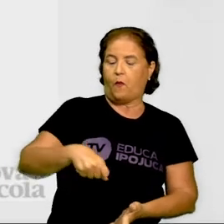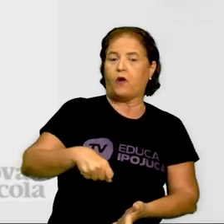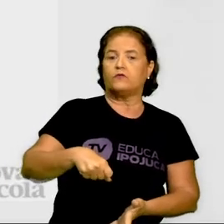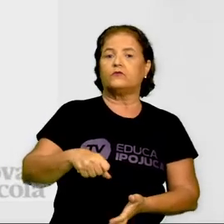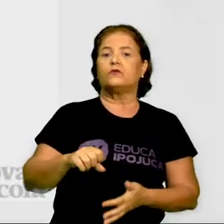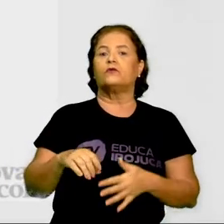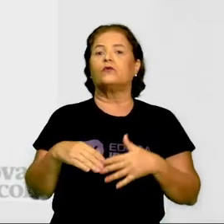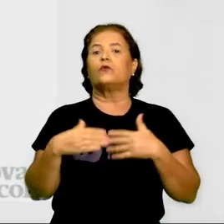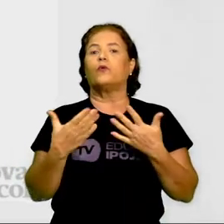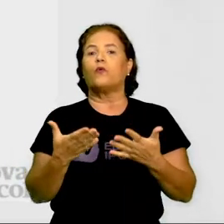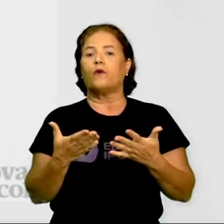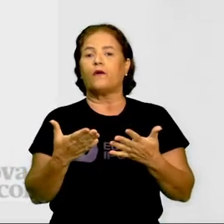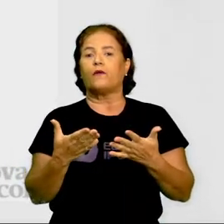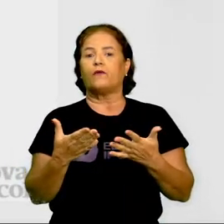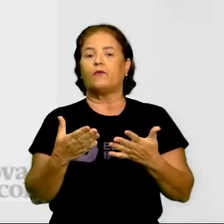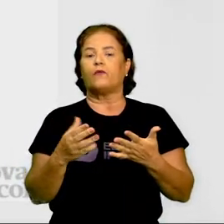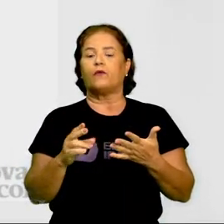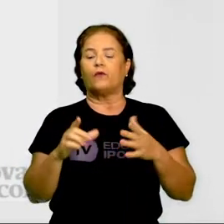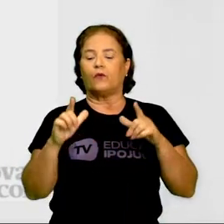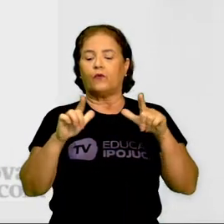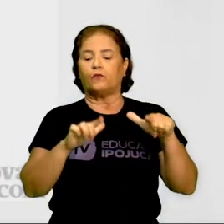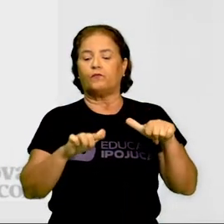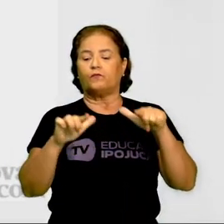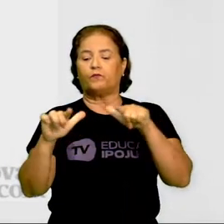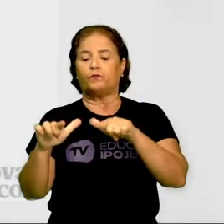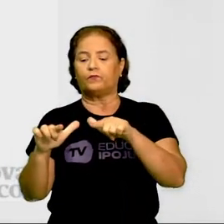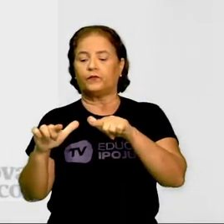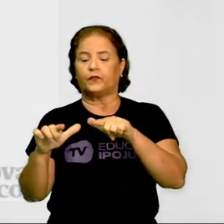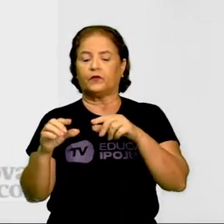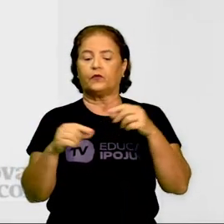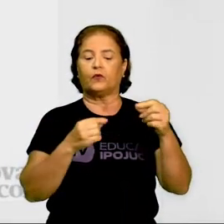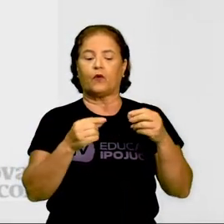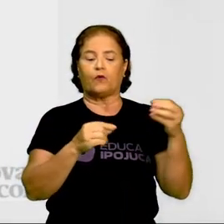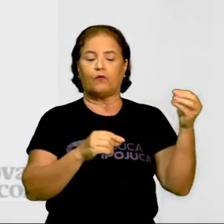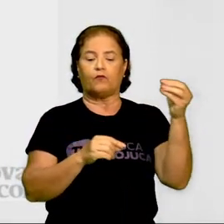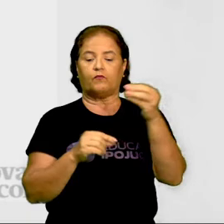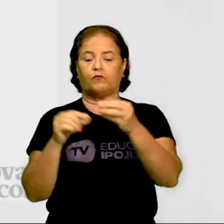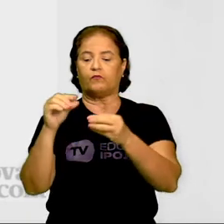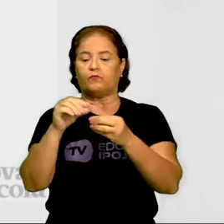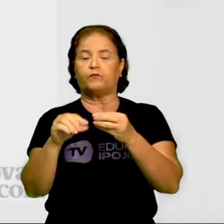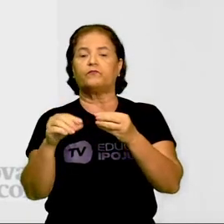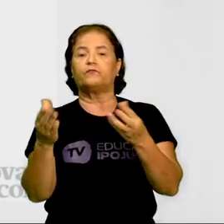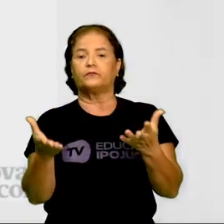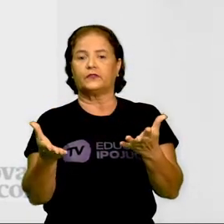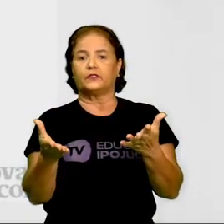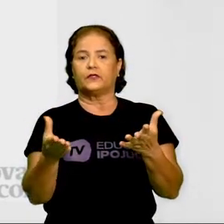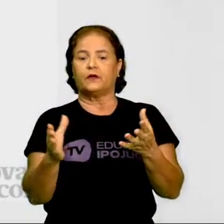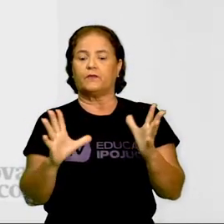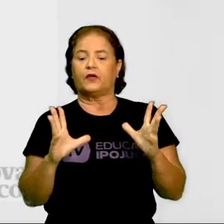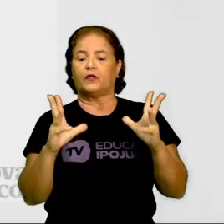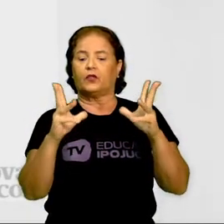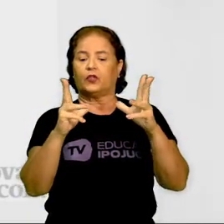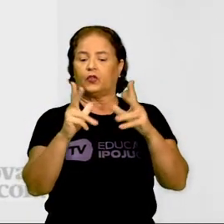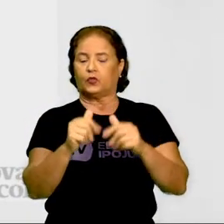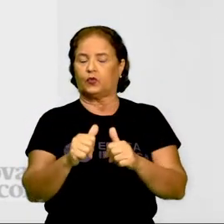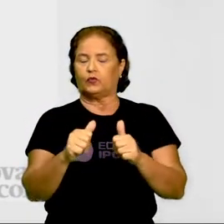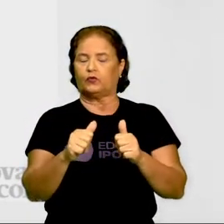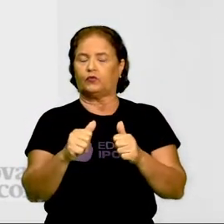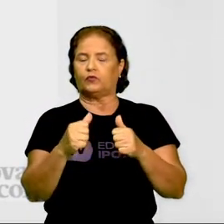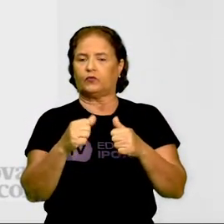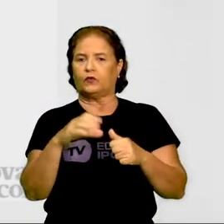estimar onde a gente colocaria, em que recipiente a gente colocaria para que todos fiquem cheios de suco?